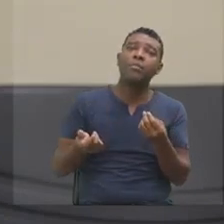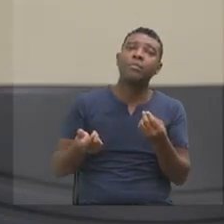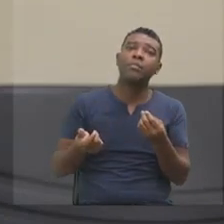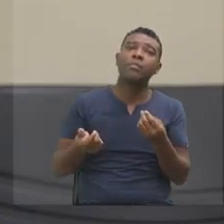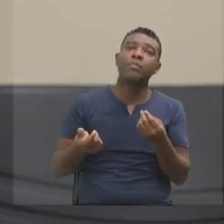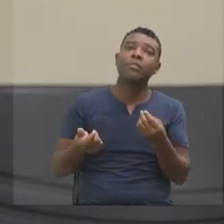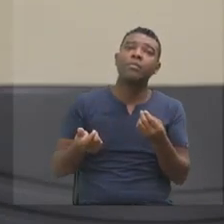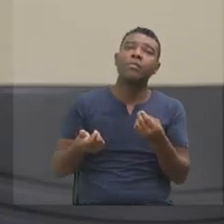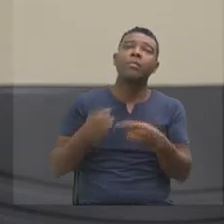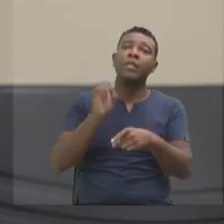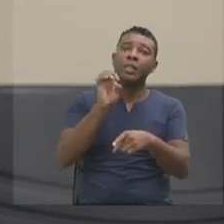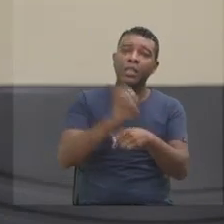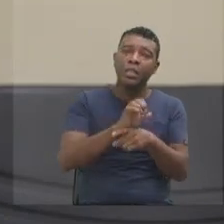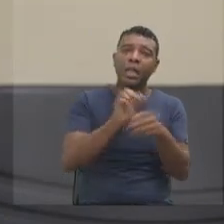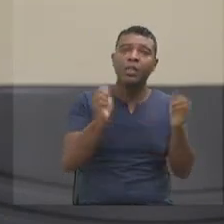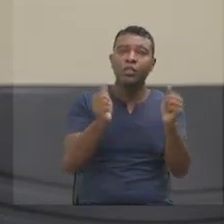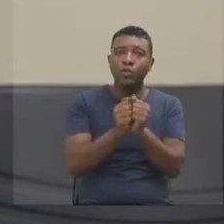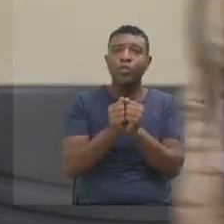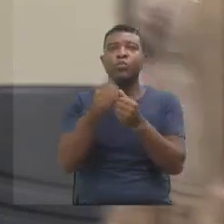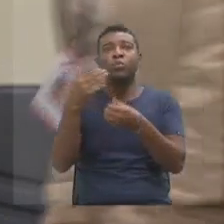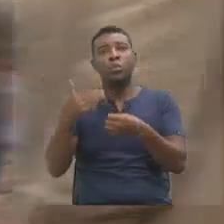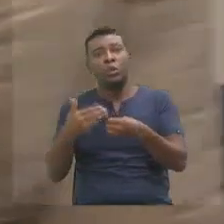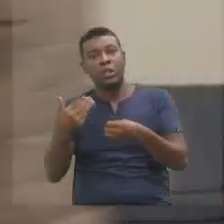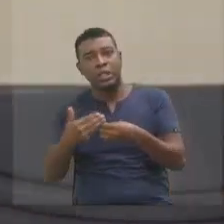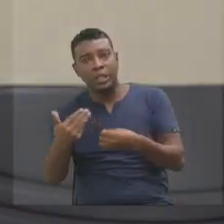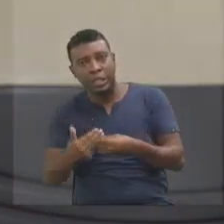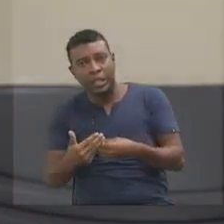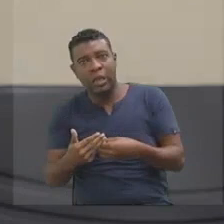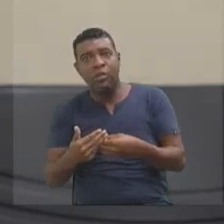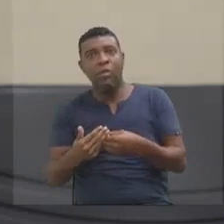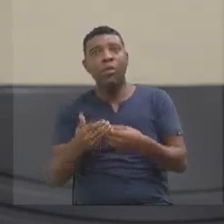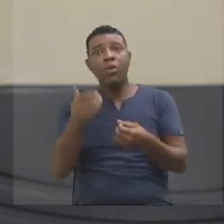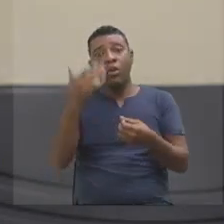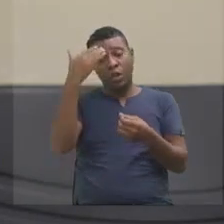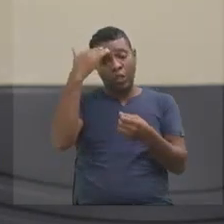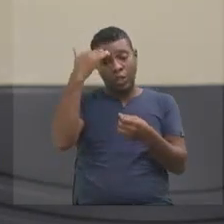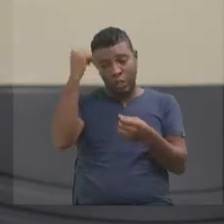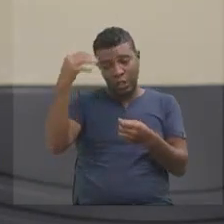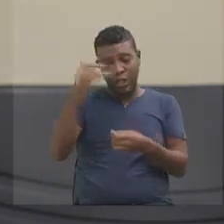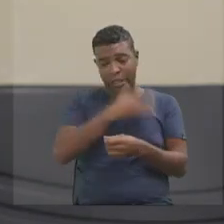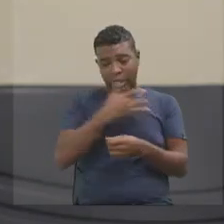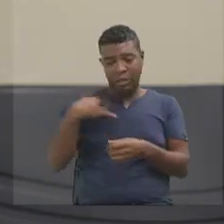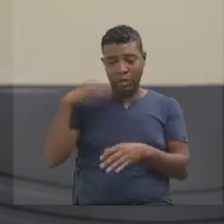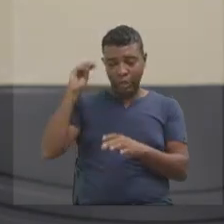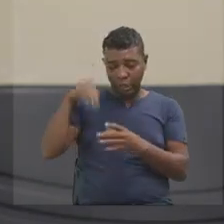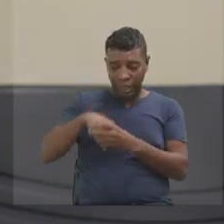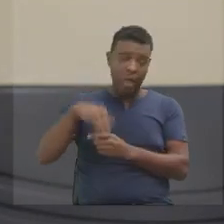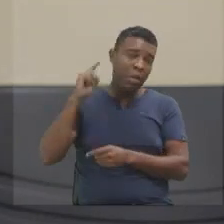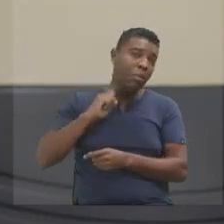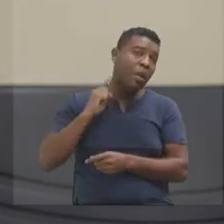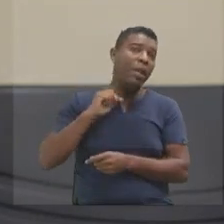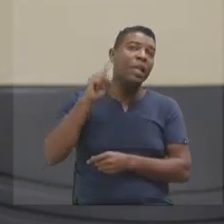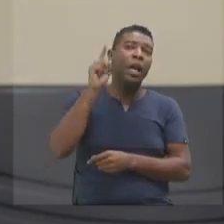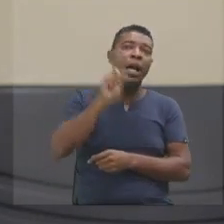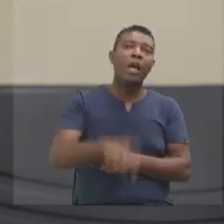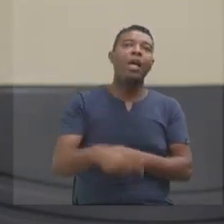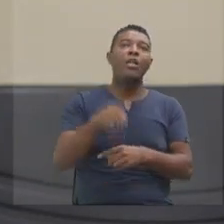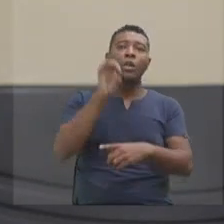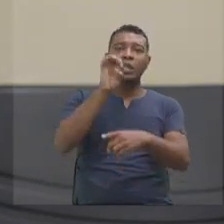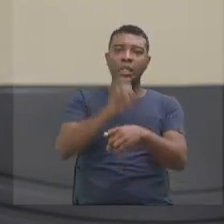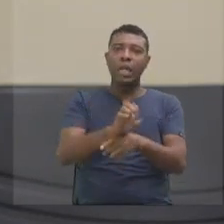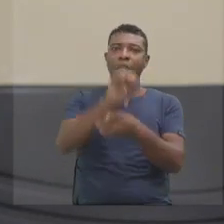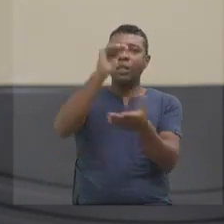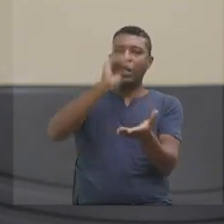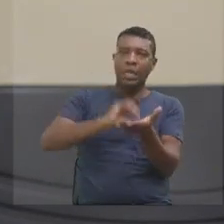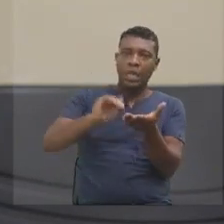estado e municípios e o sucesso da Saúde de Minas vem não só dois estados da secretaria Mas vem também